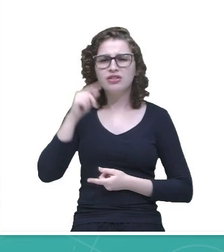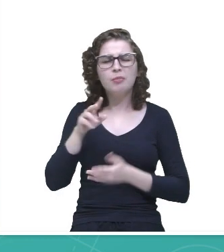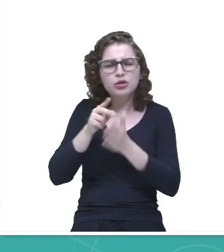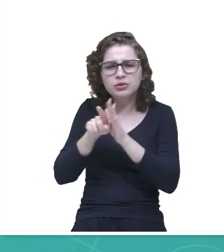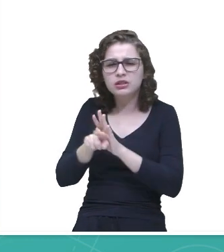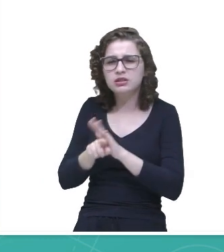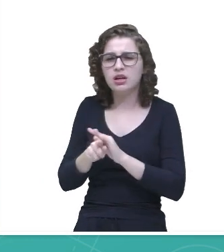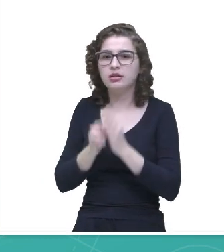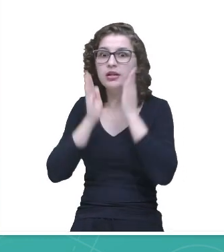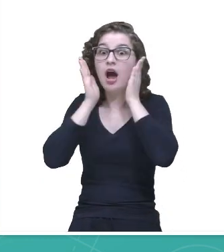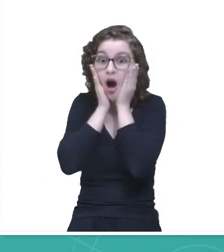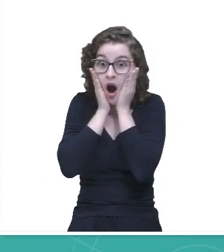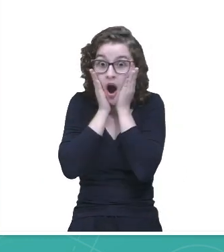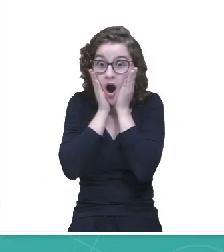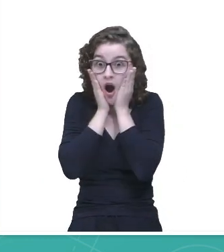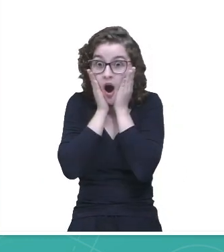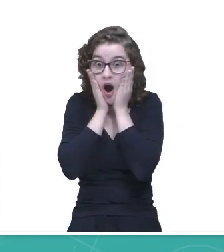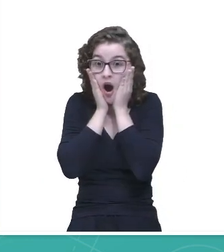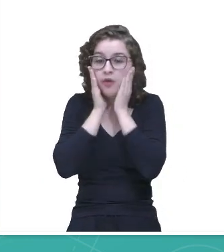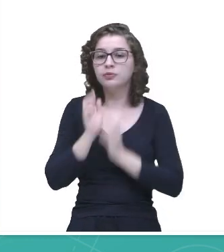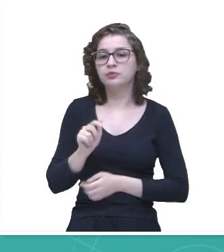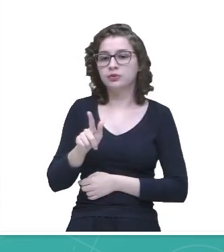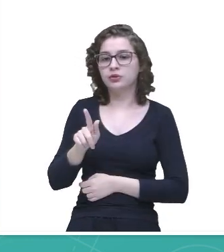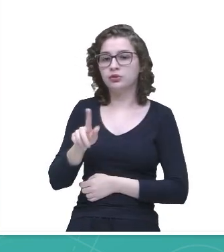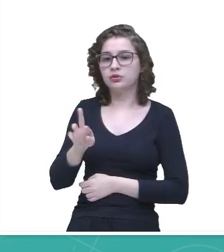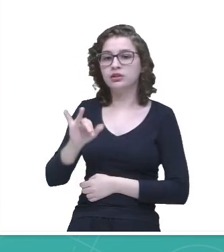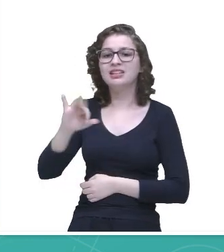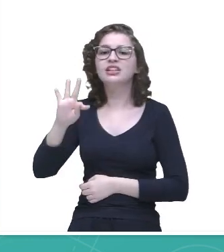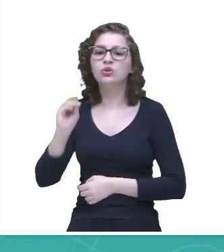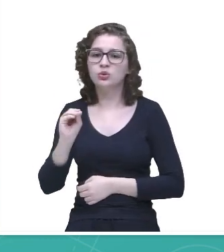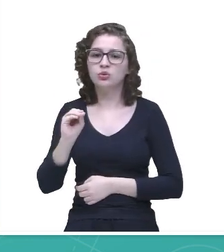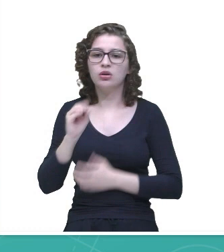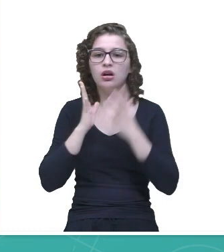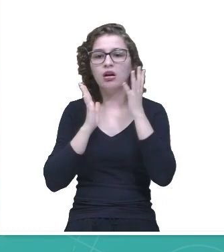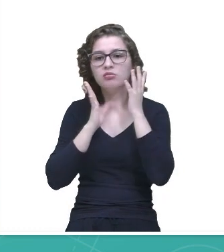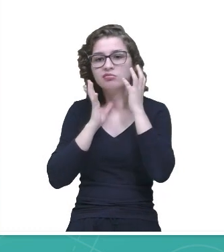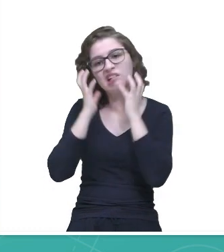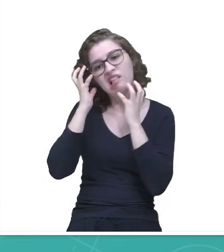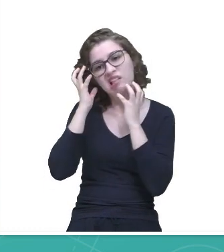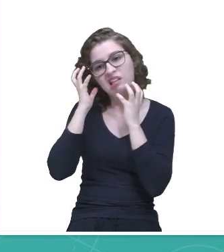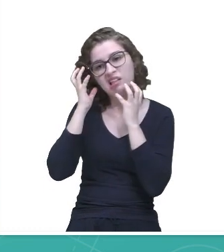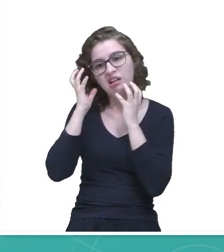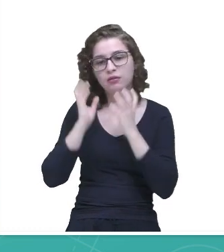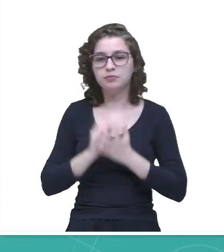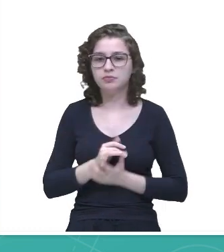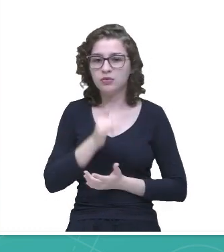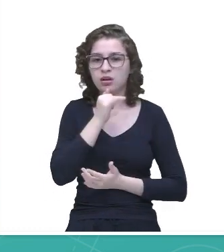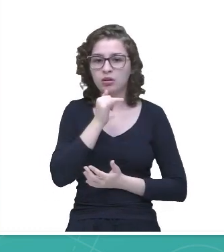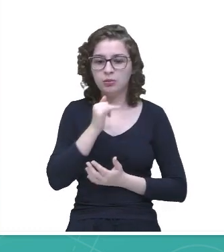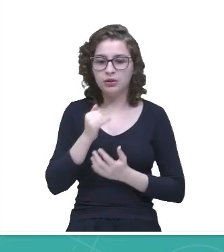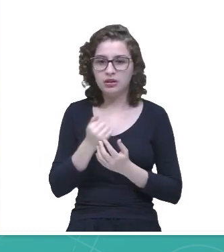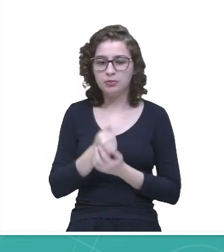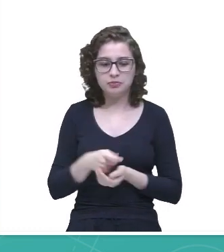chamada O Grito. E esse é a deformação da figura humana. É como se você pegasse a colher, olhasse atrás da colher